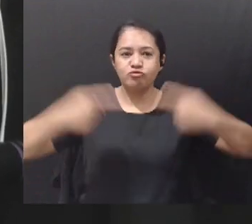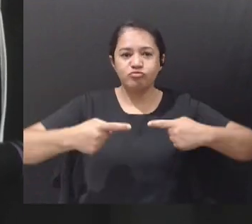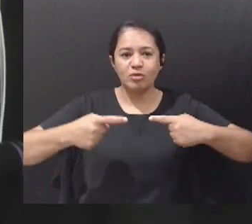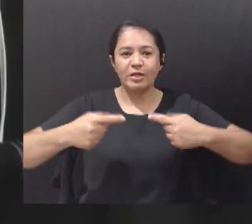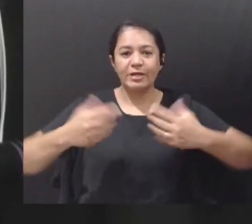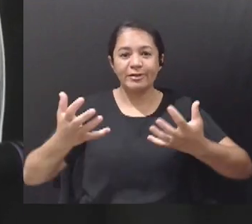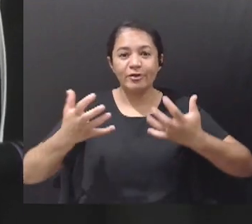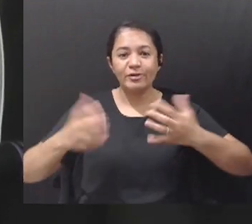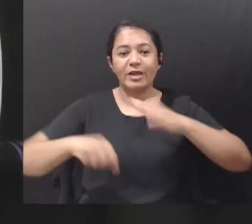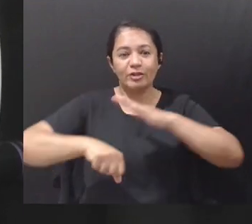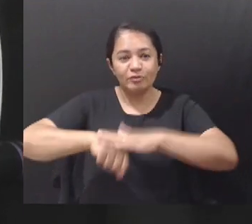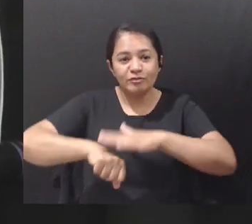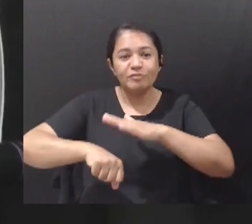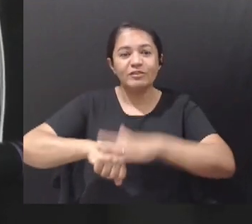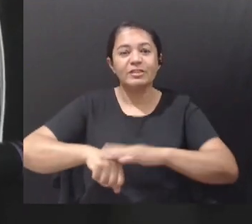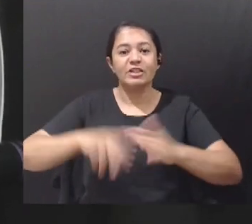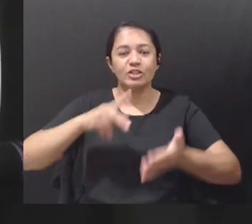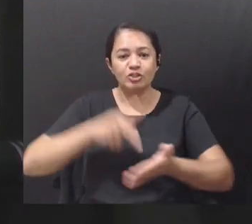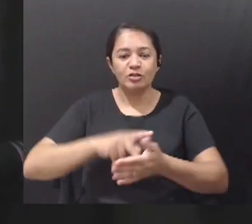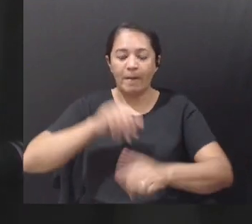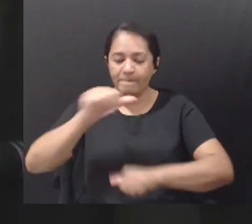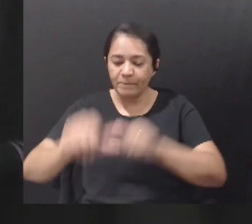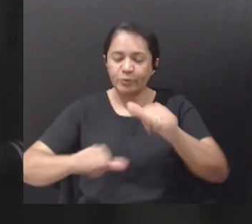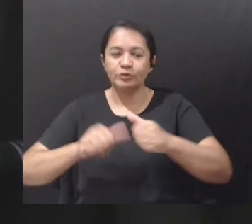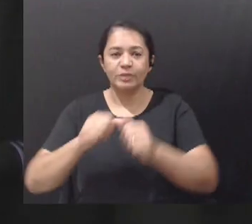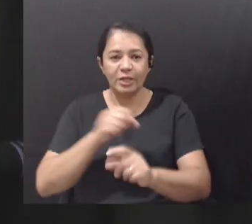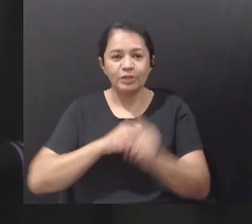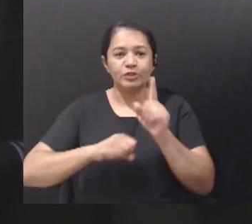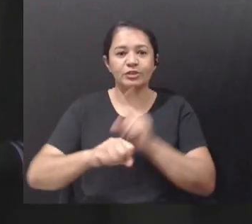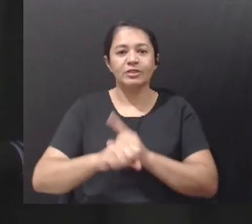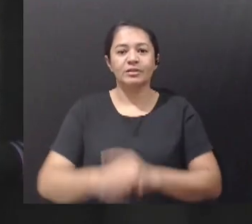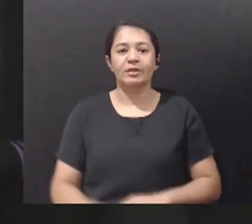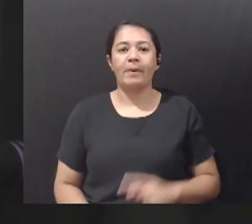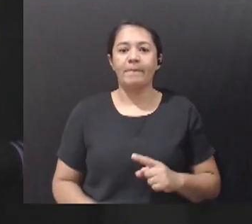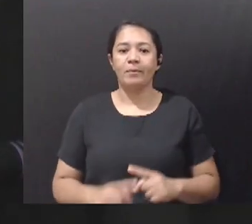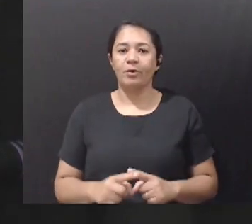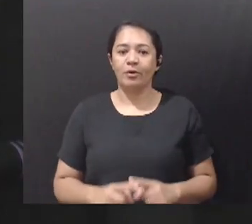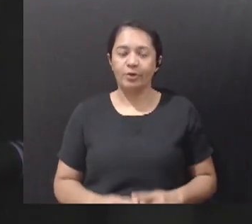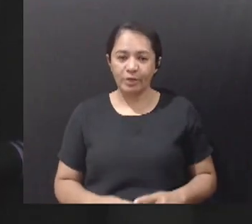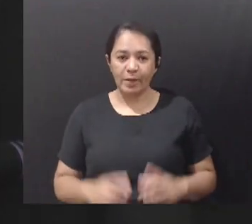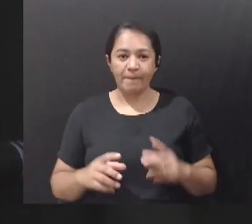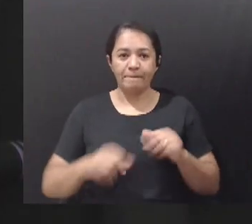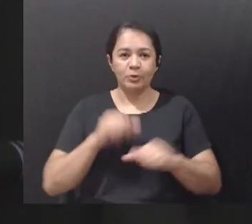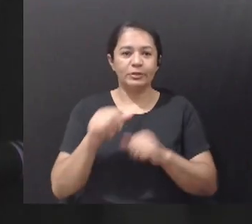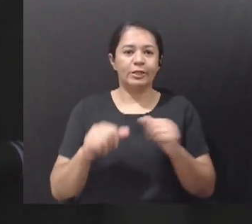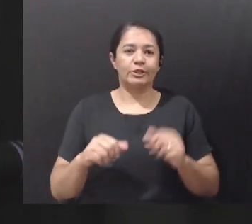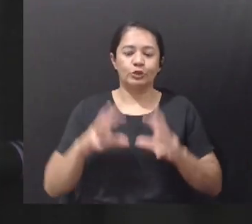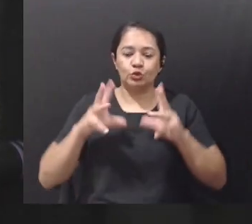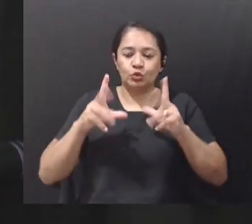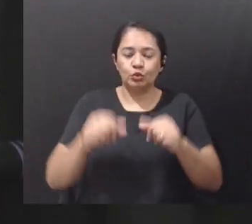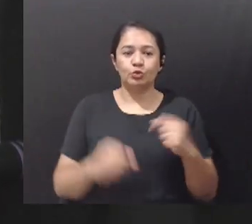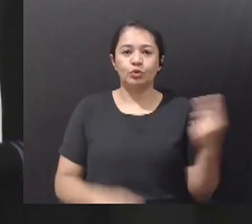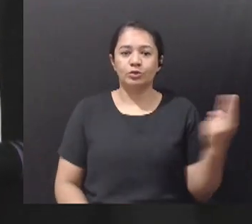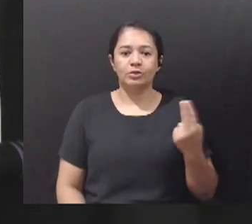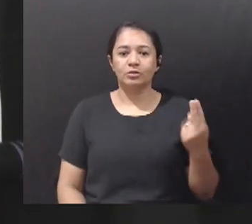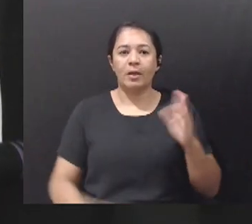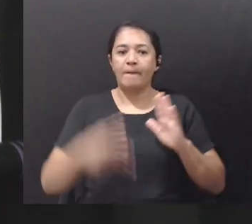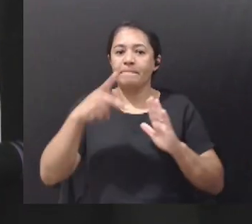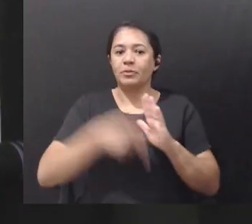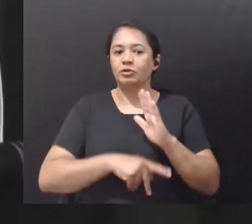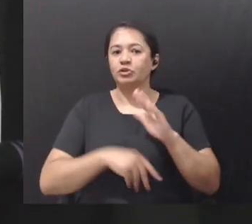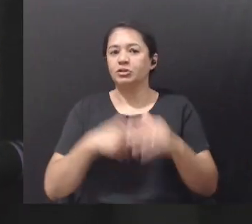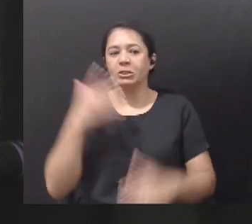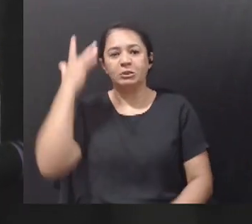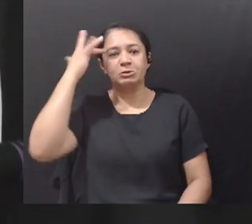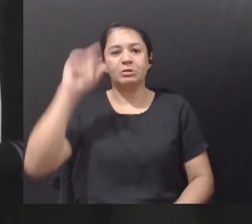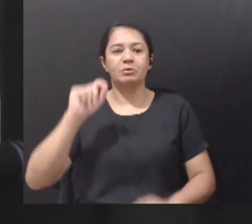trabalhar, mudar um pouco a sociedade, né? Ninguém tem a pretensão de mudar tudo. Fazer projetos ou programas, eu não sabia direito o que a gente podia